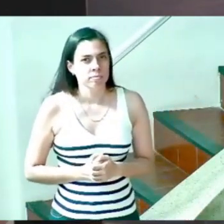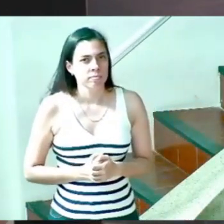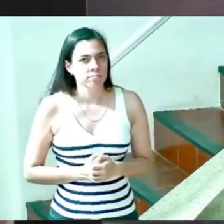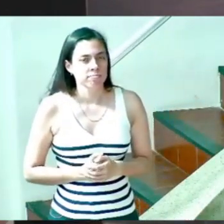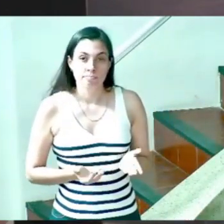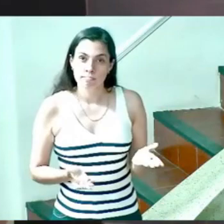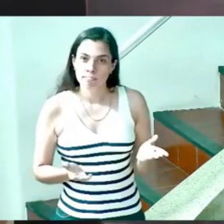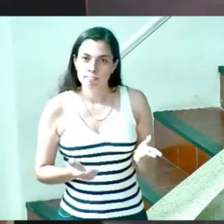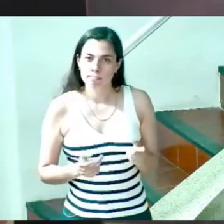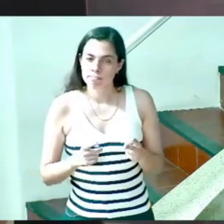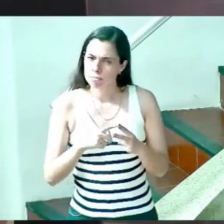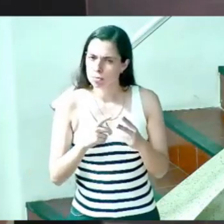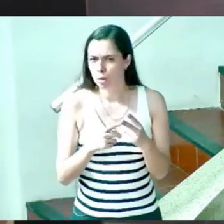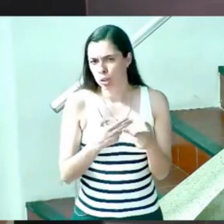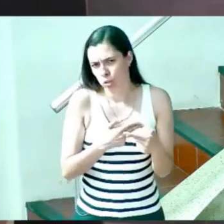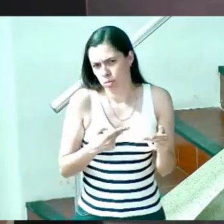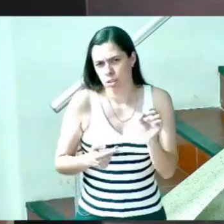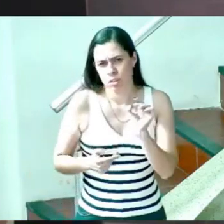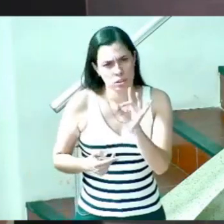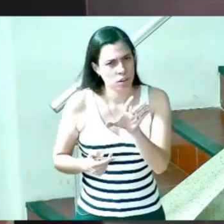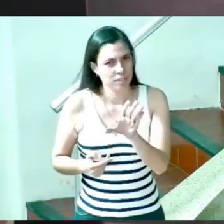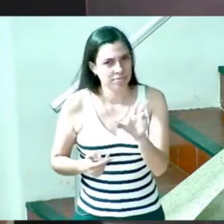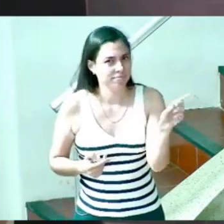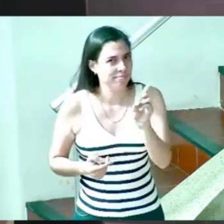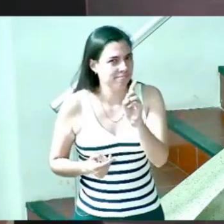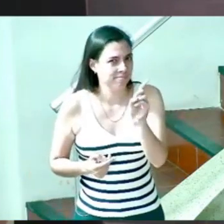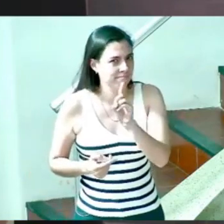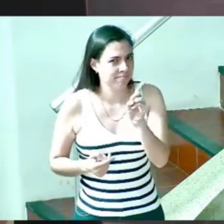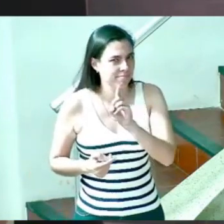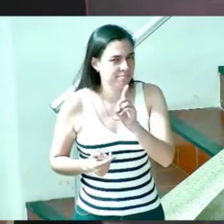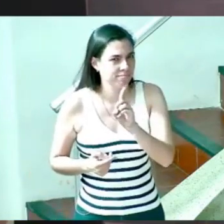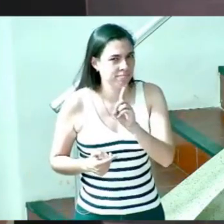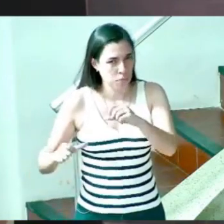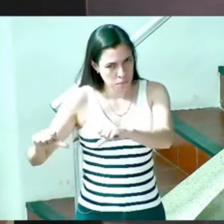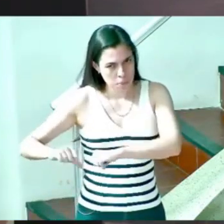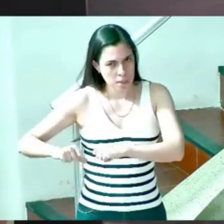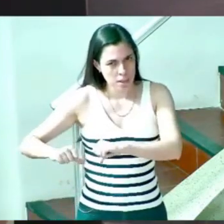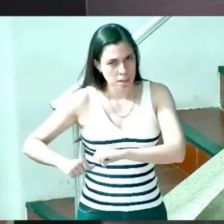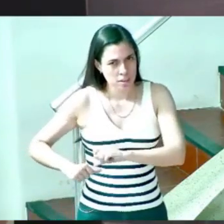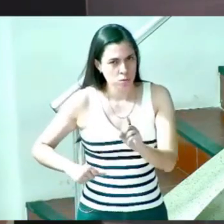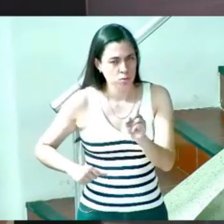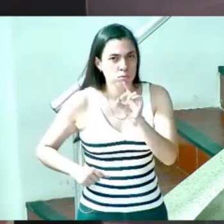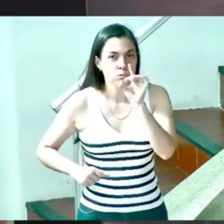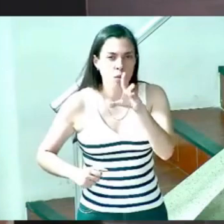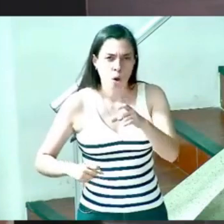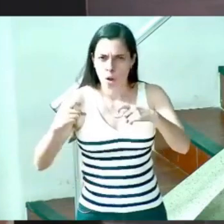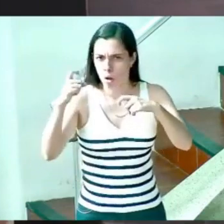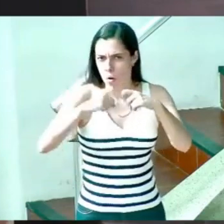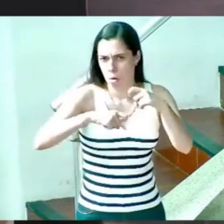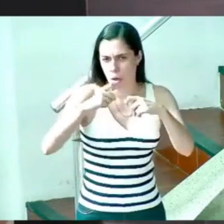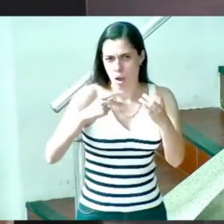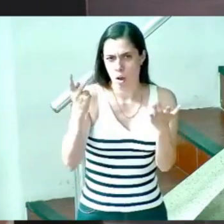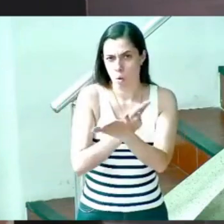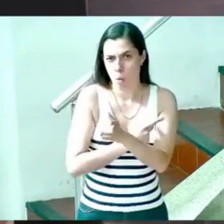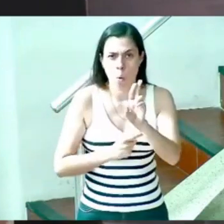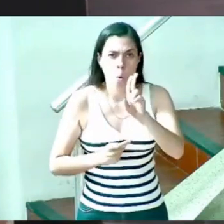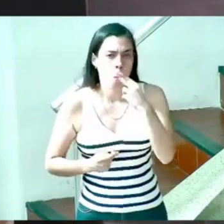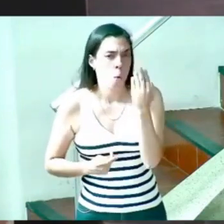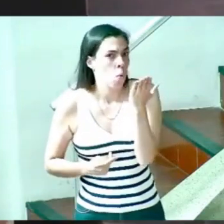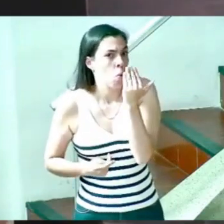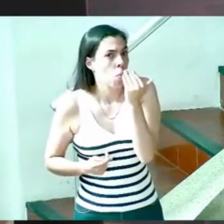Ou seja, nós reservamos ou reduzimos o significado da palavra tentação a dois aspectos: as questões